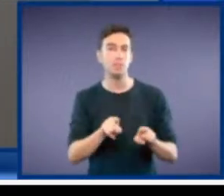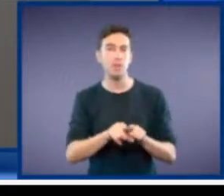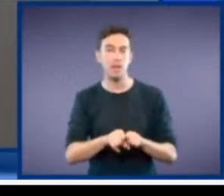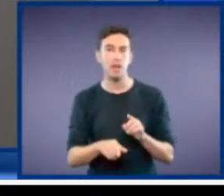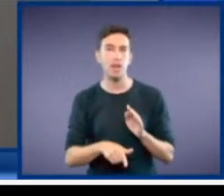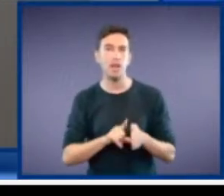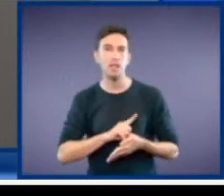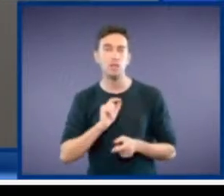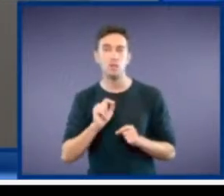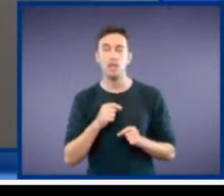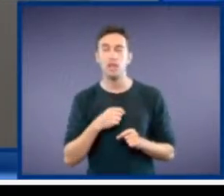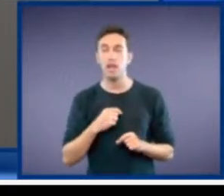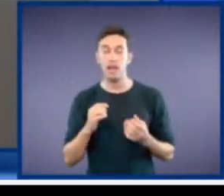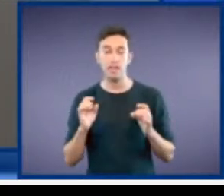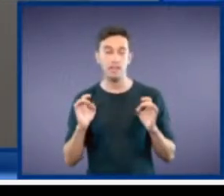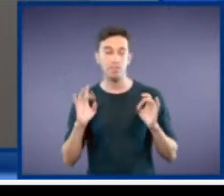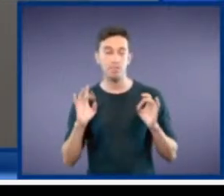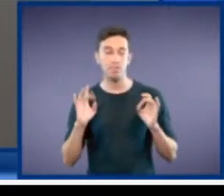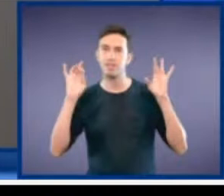a preciosidade que é o Brasil.